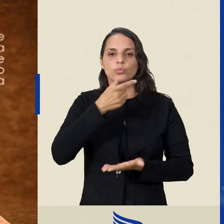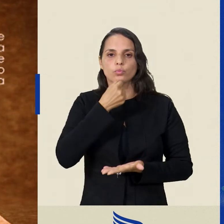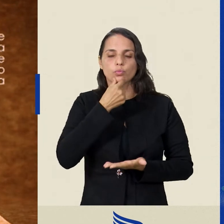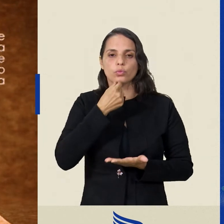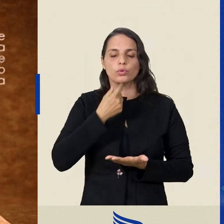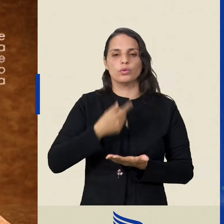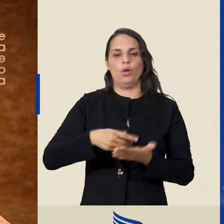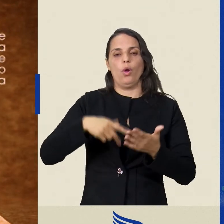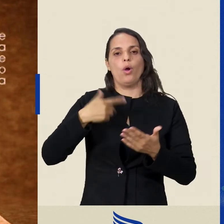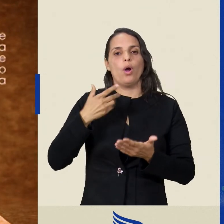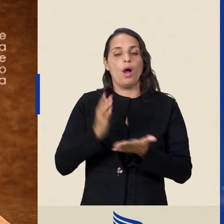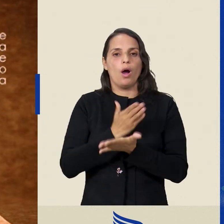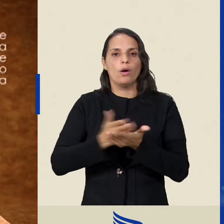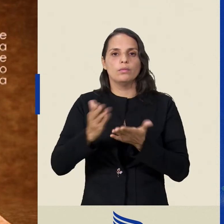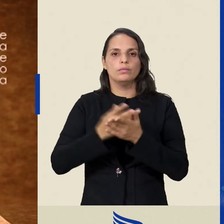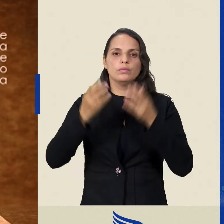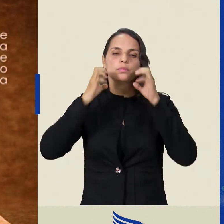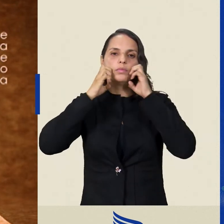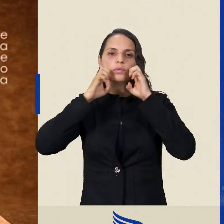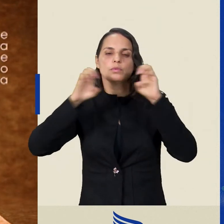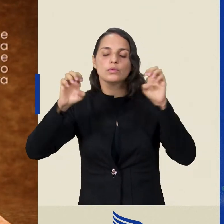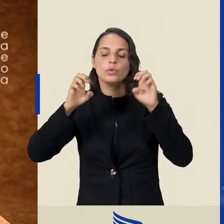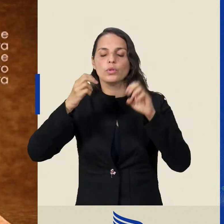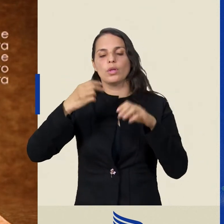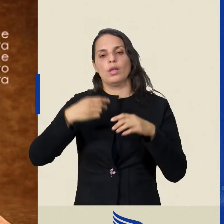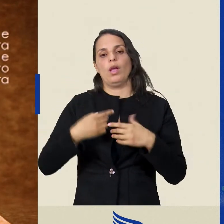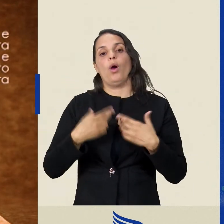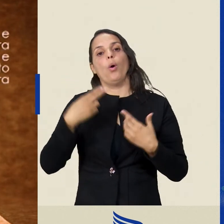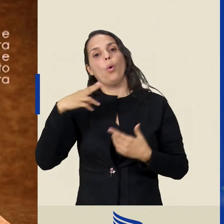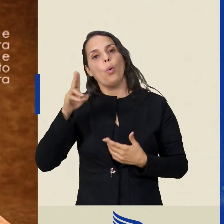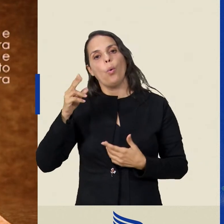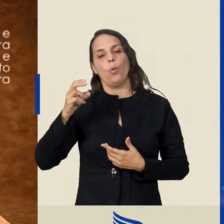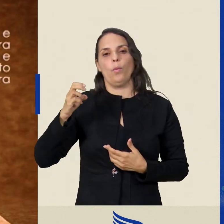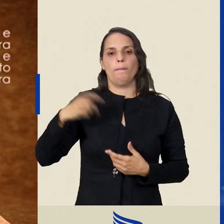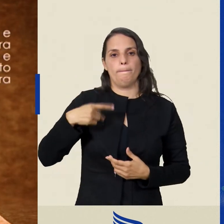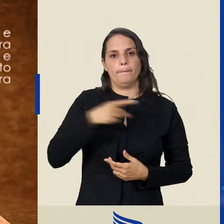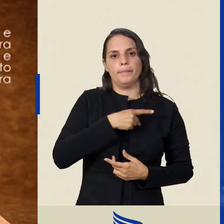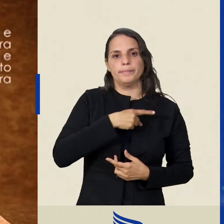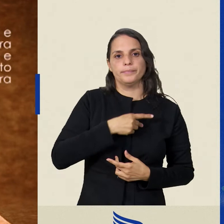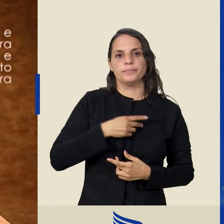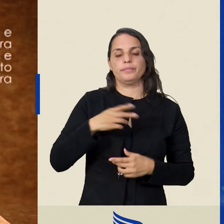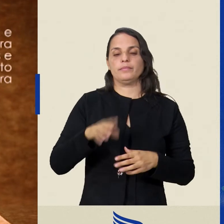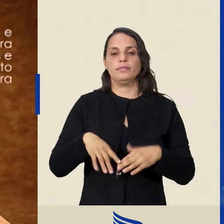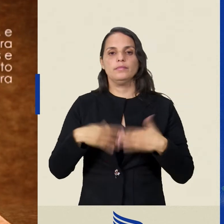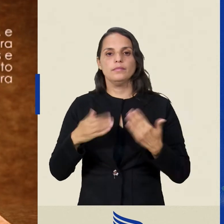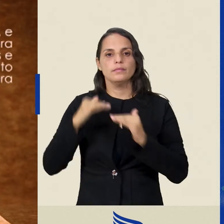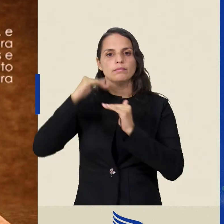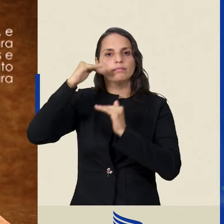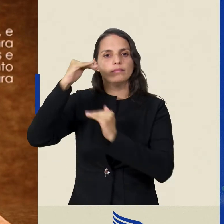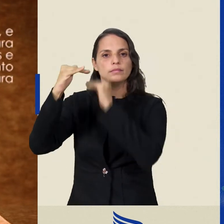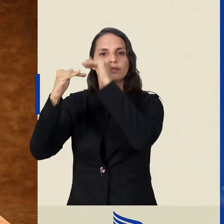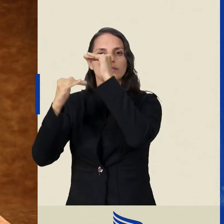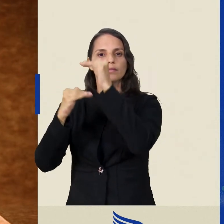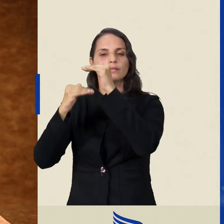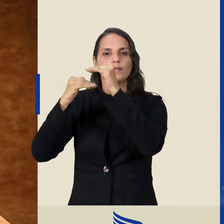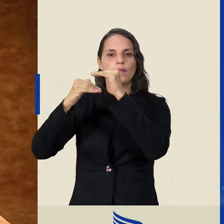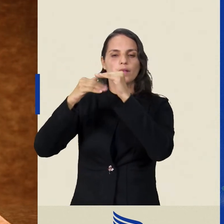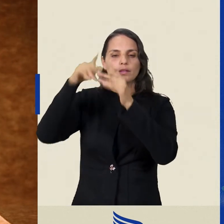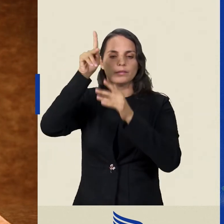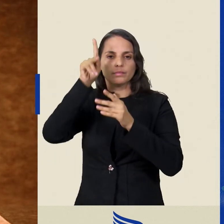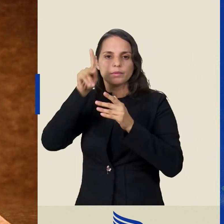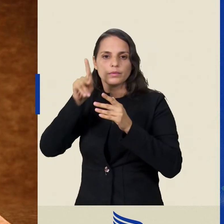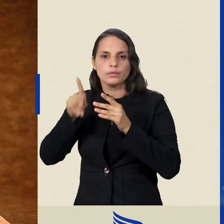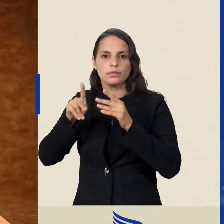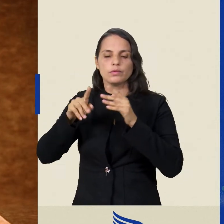evangelistas, e outros para pastores e doutores, querendo o aperfeiçoamento dos santos, para a obra do ministério,